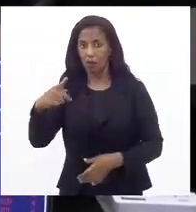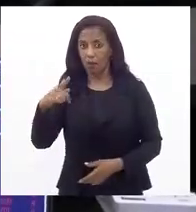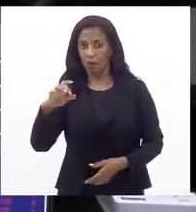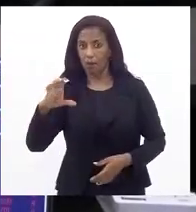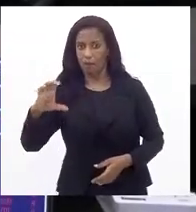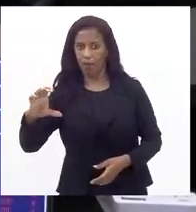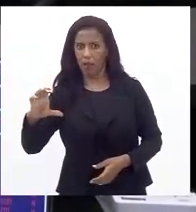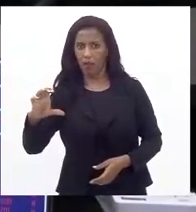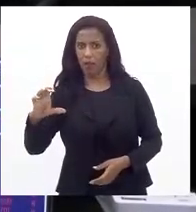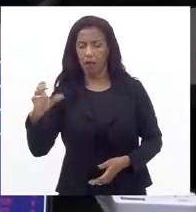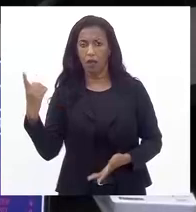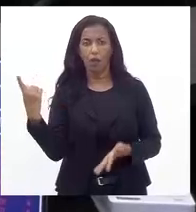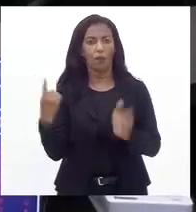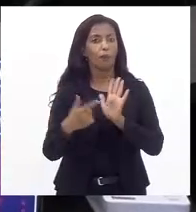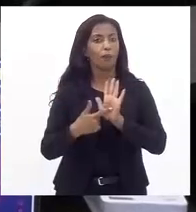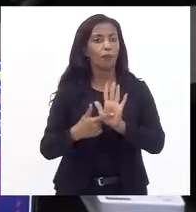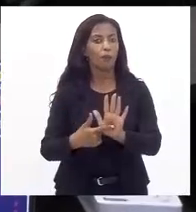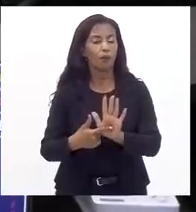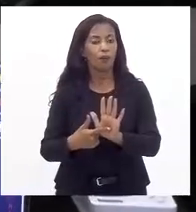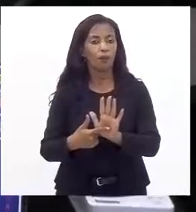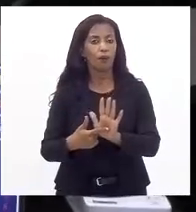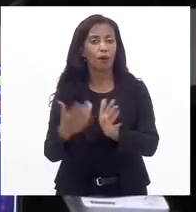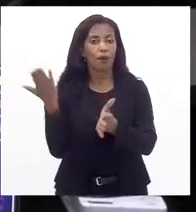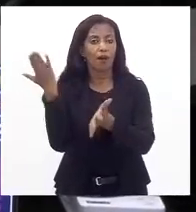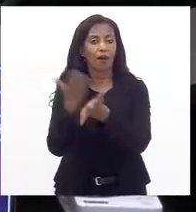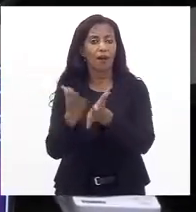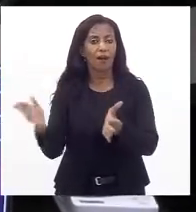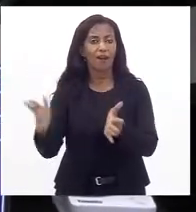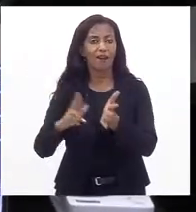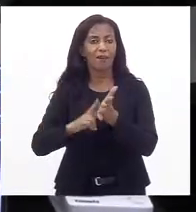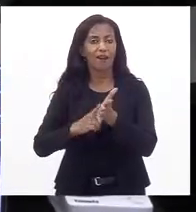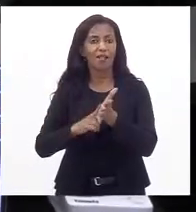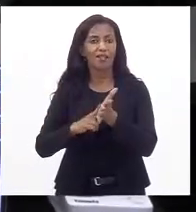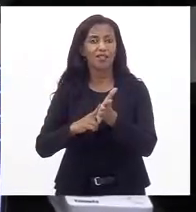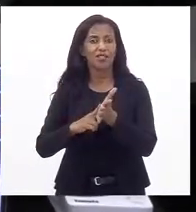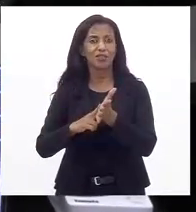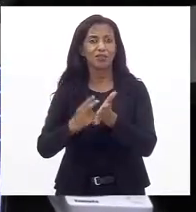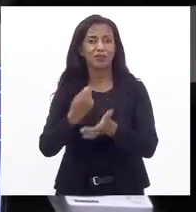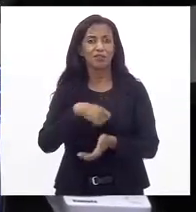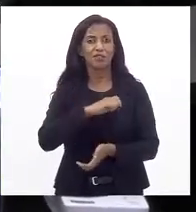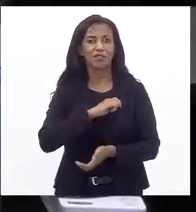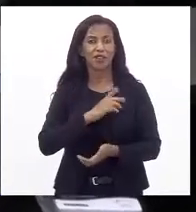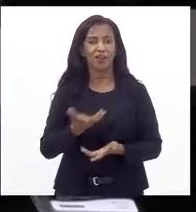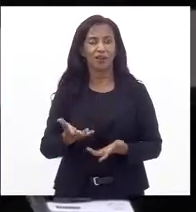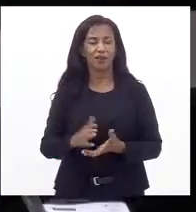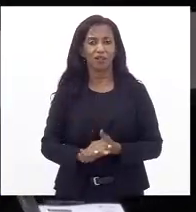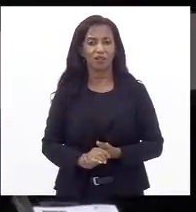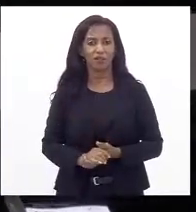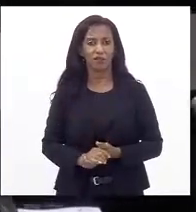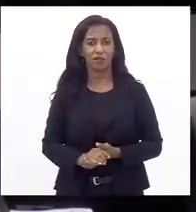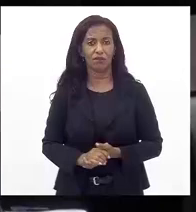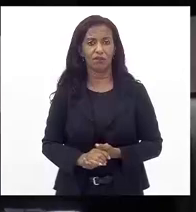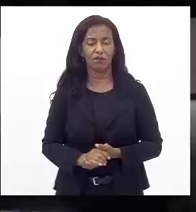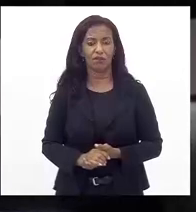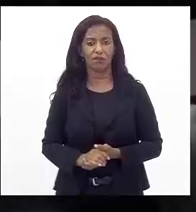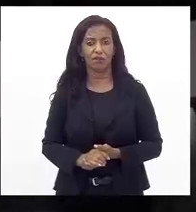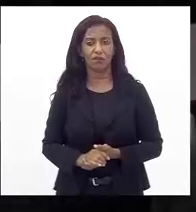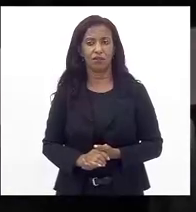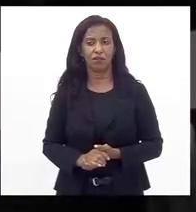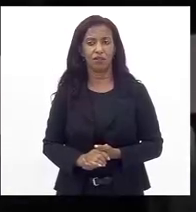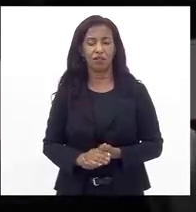PEC sinboliza acabar com o regime de recuperação fiscal derrubar